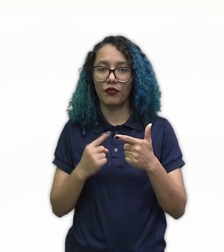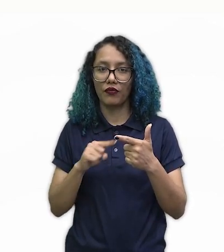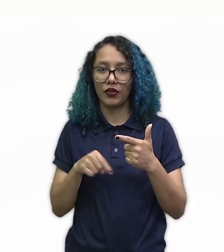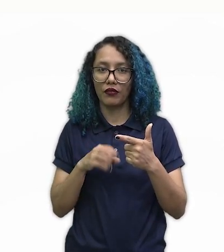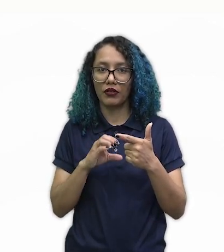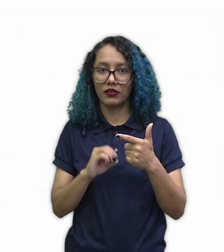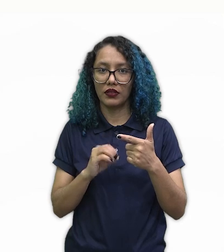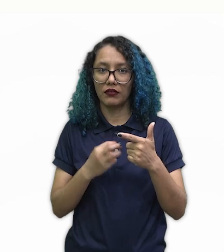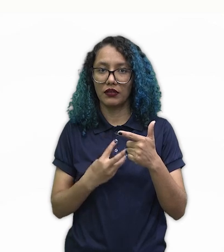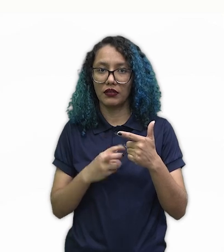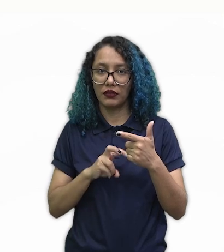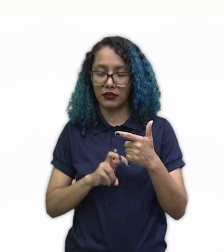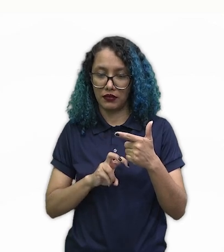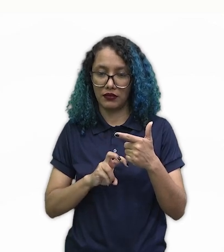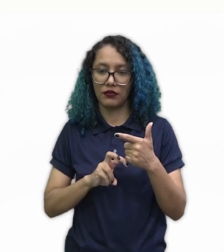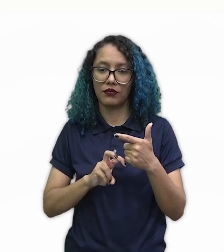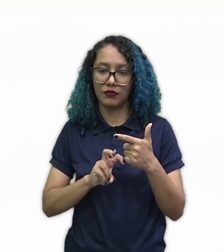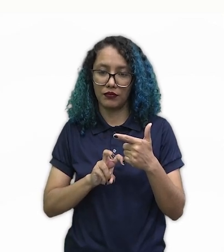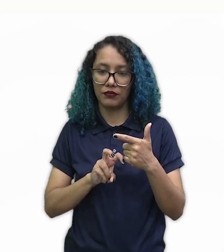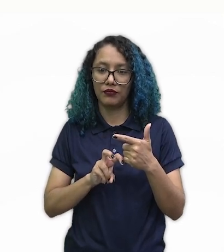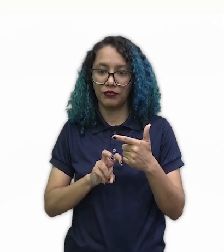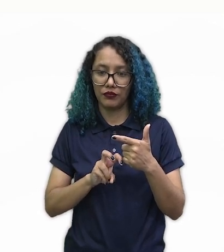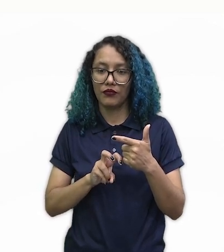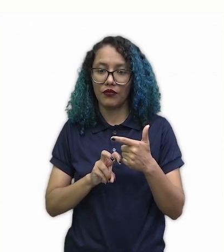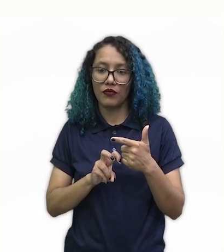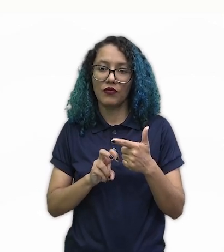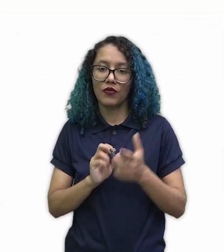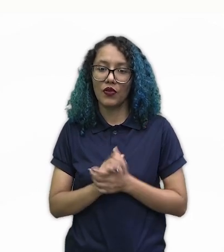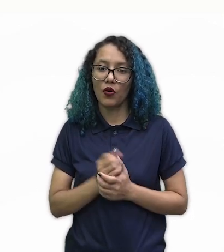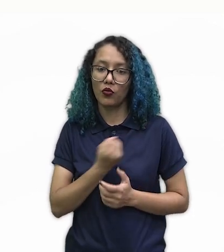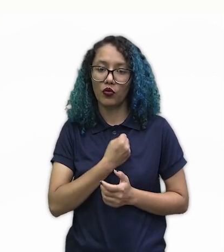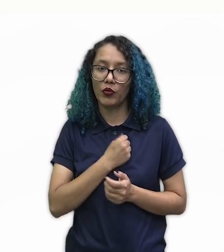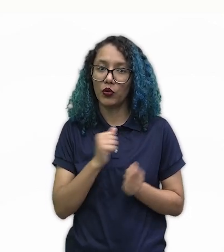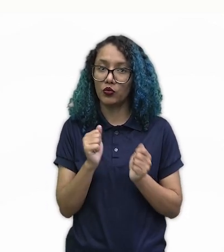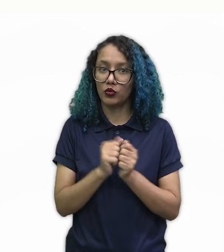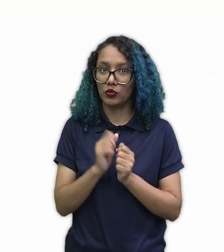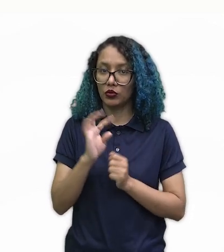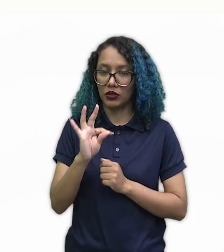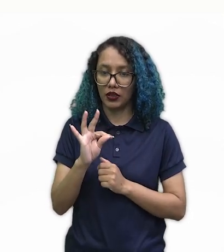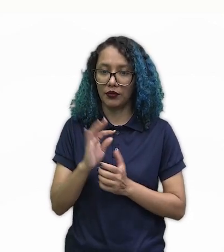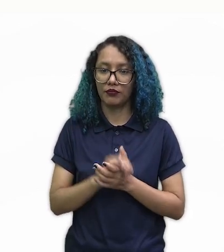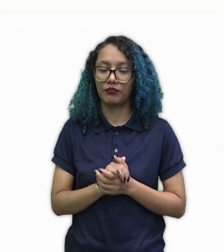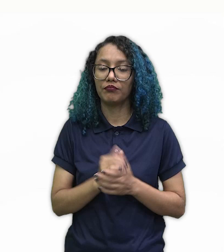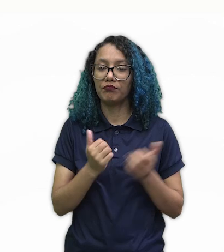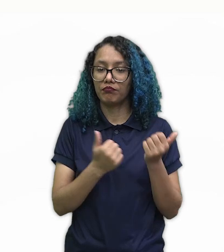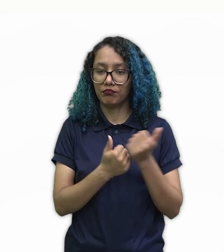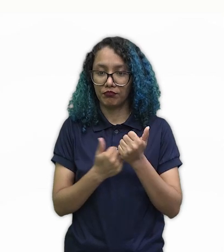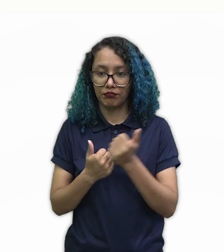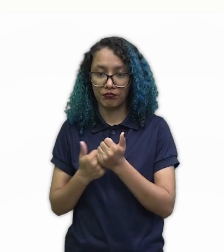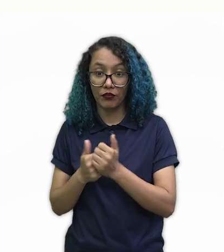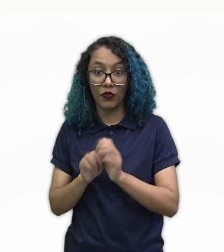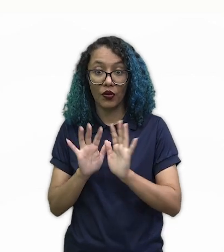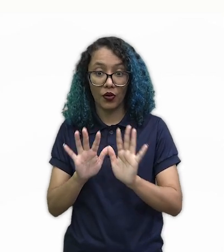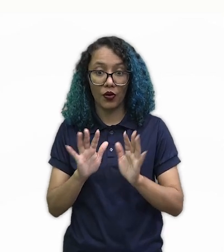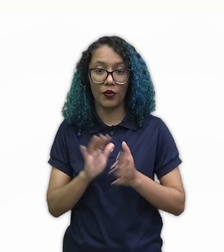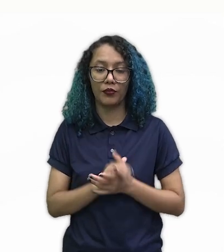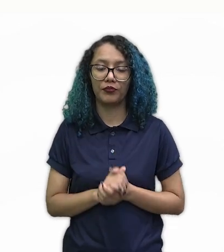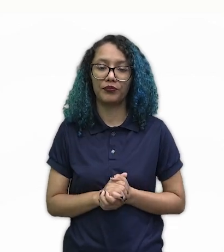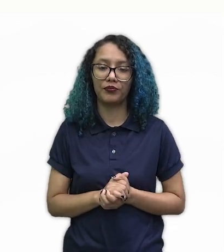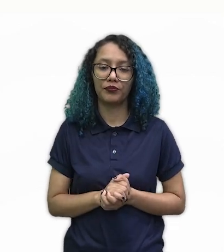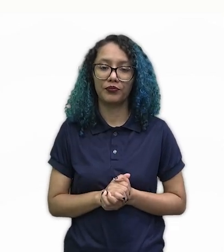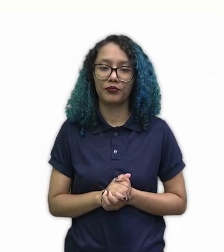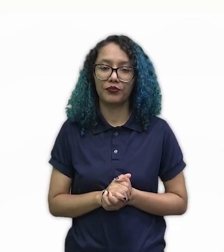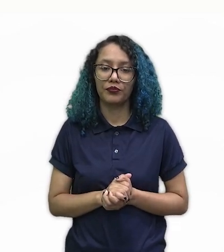1,035, que é justamente o valor que acompanha esse t. Bem, substituindo esses valores, repare que eu vou ter